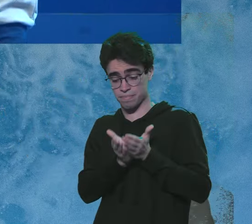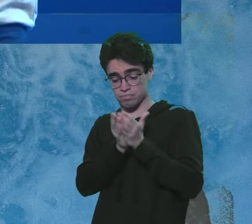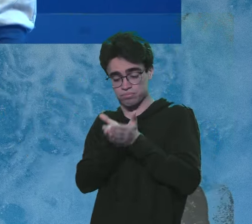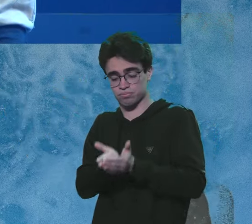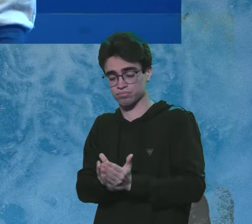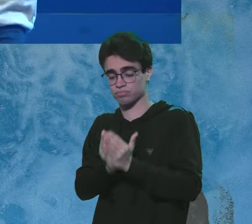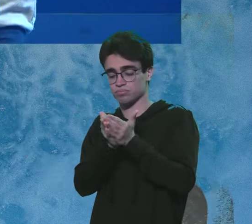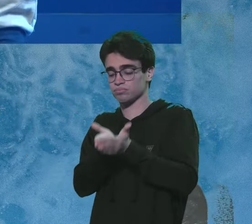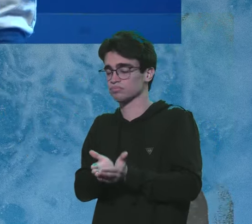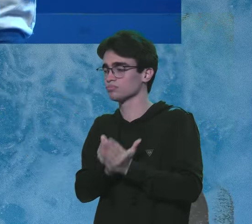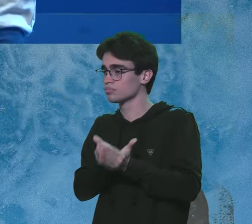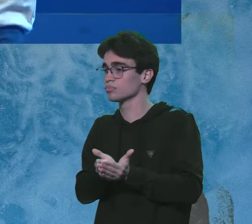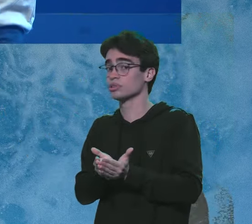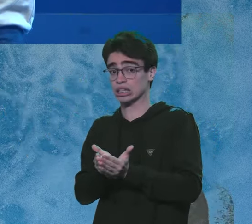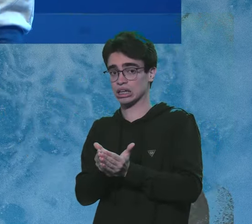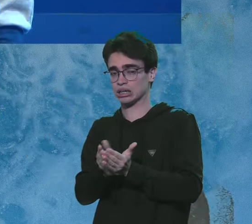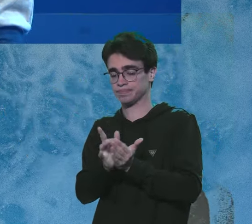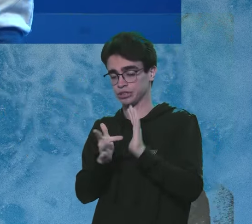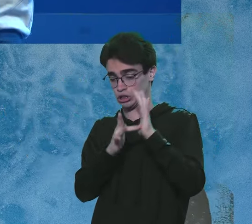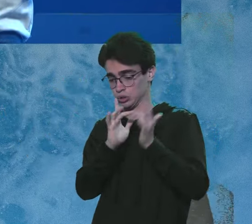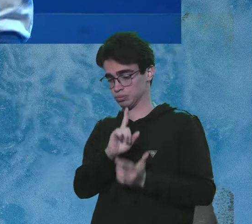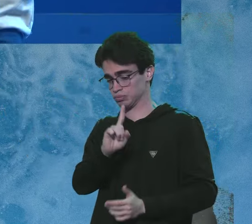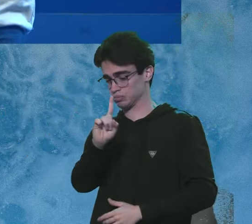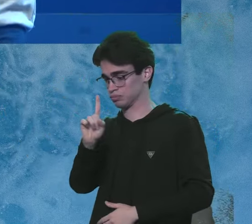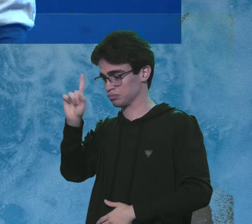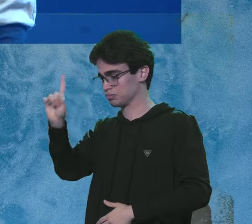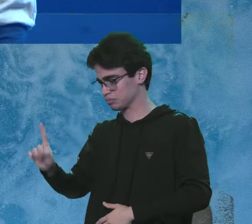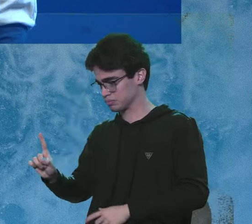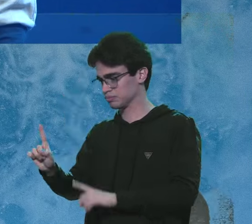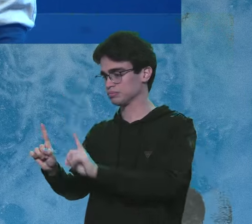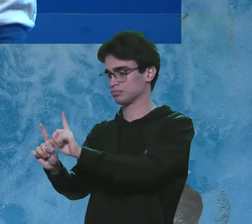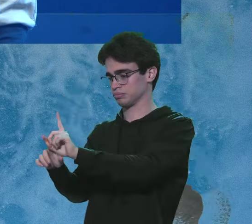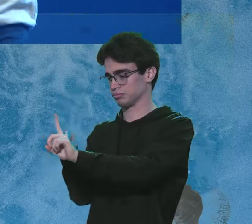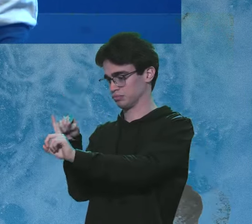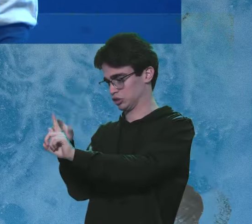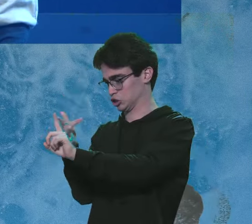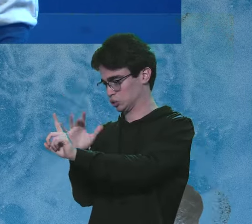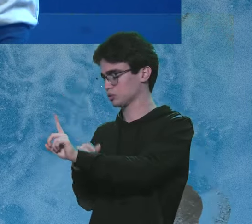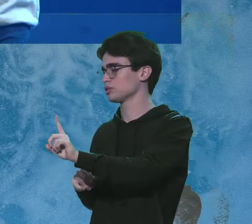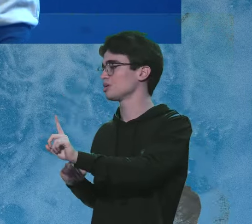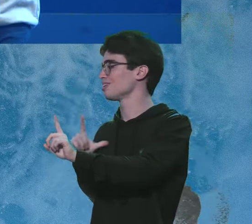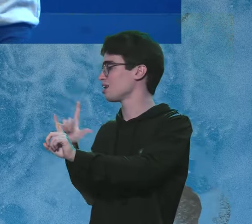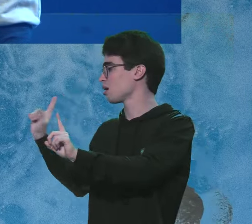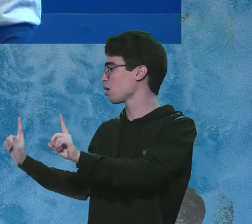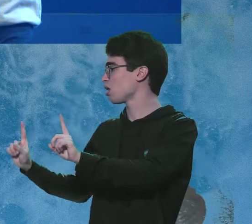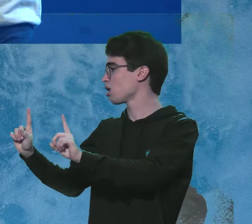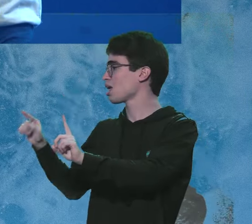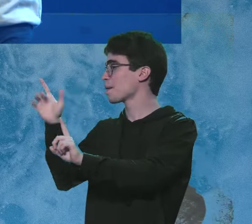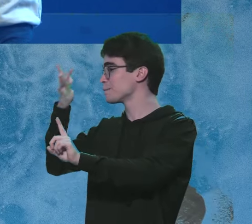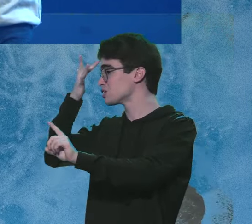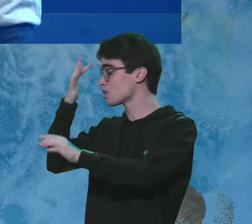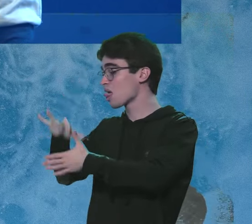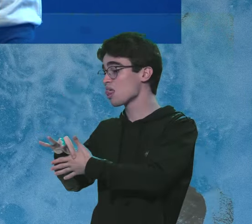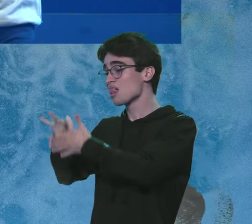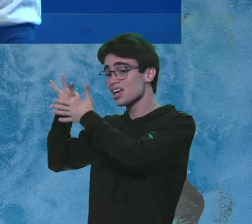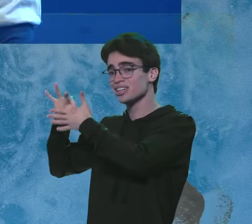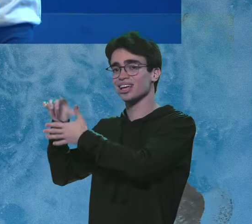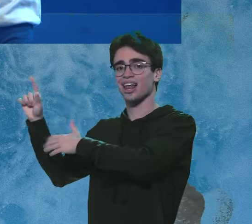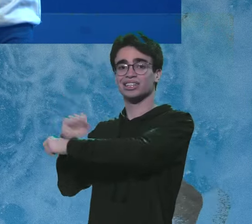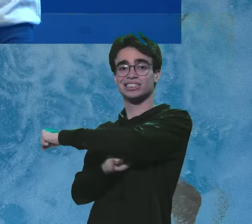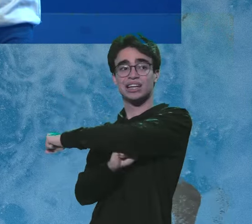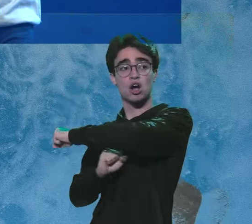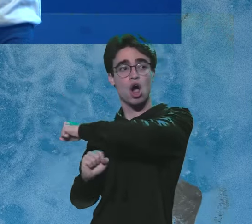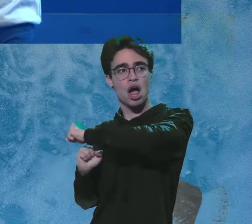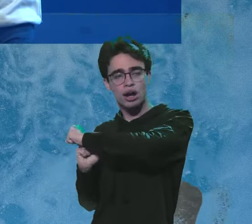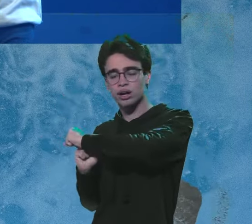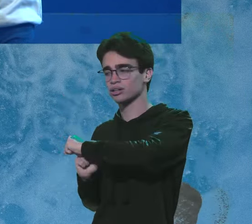Jesus chegou ali, um dos líderes da sinagoga, chamado Jairo. Vendo Jesus, prostrou-se